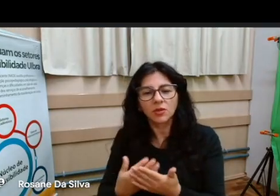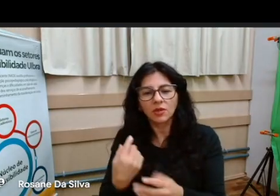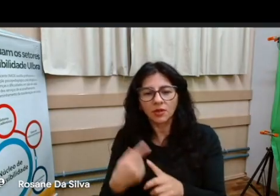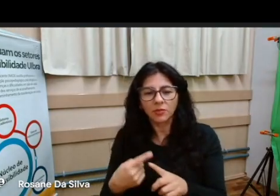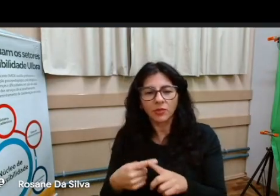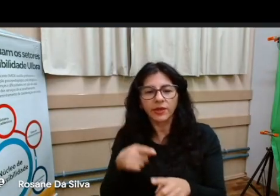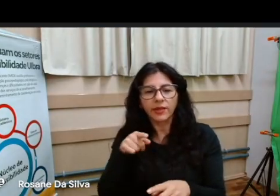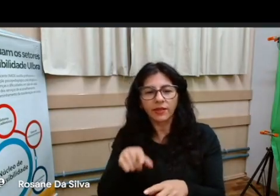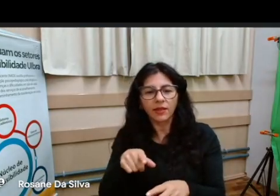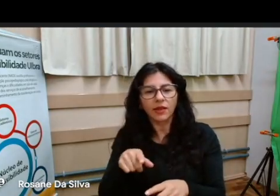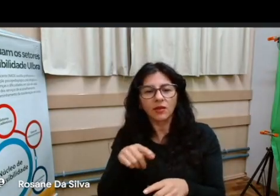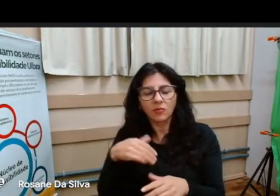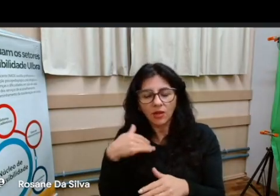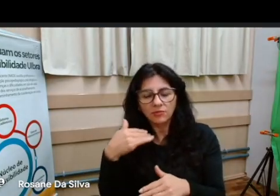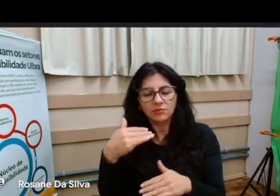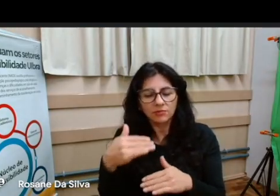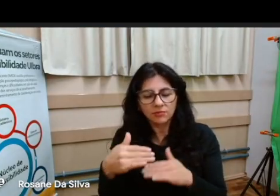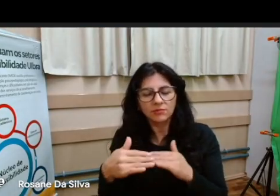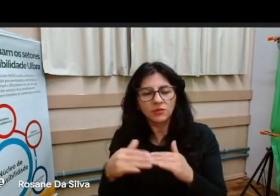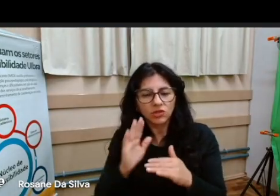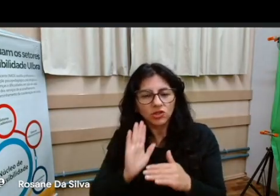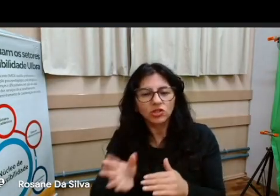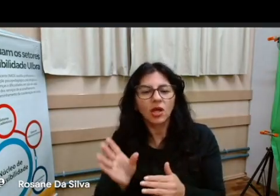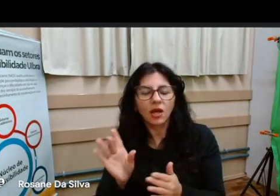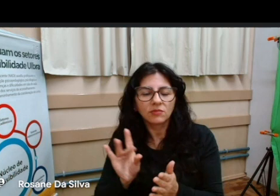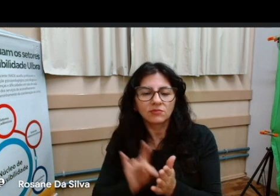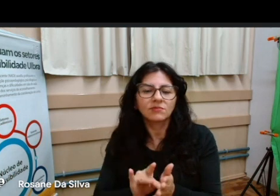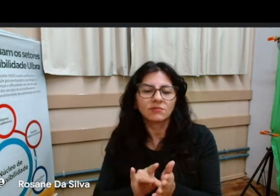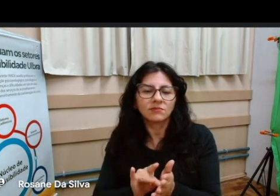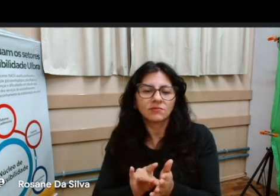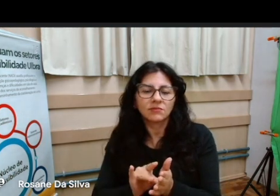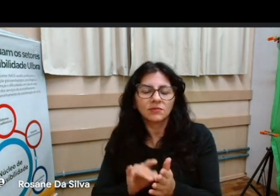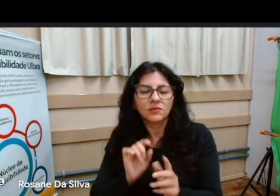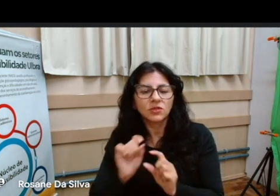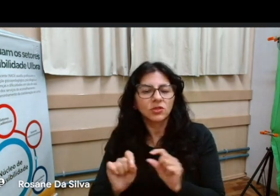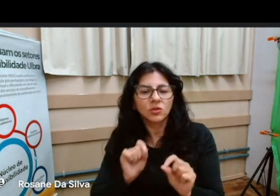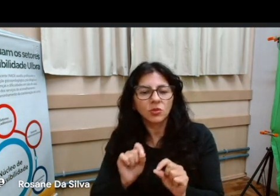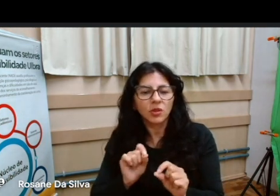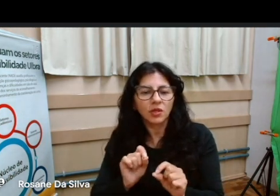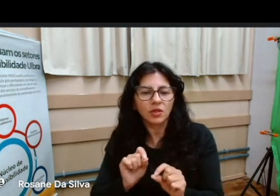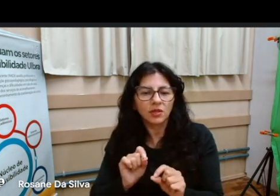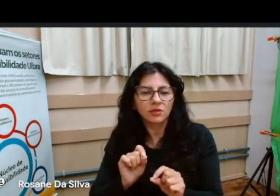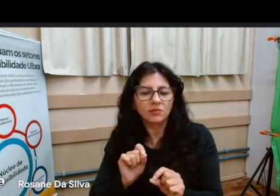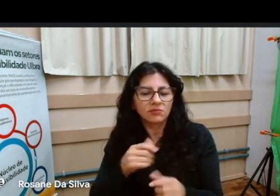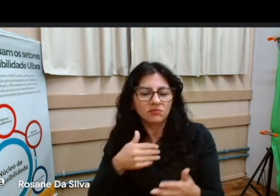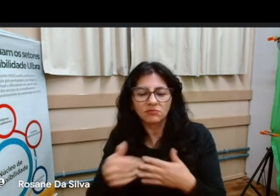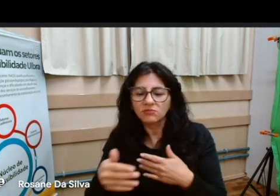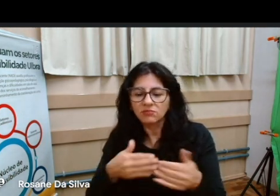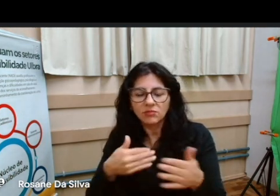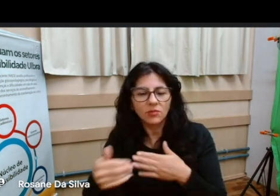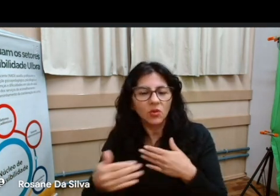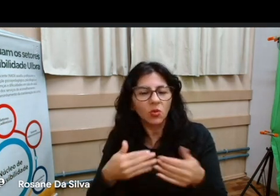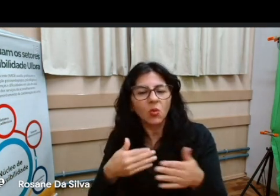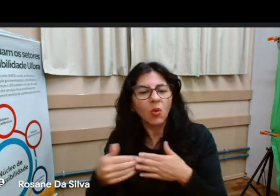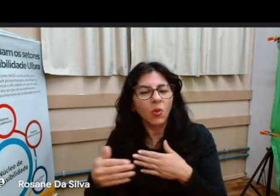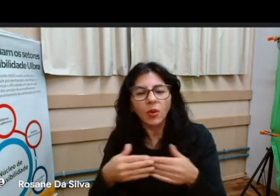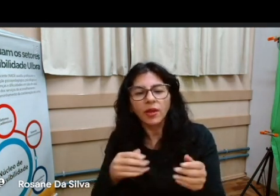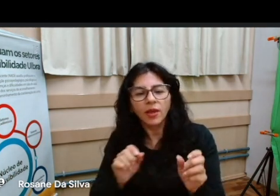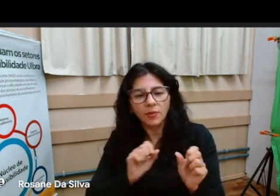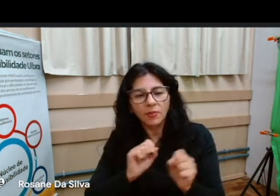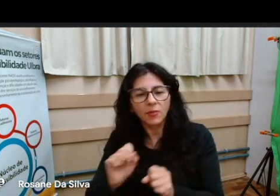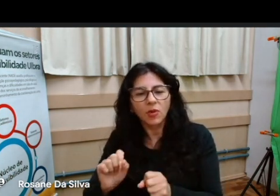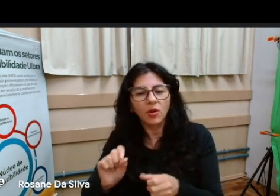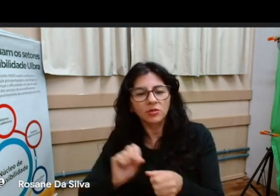escolar porque tem uma construção já estabelecida né de que qualquer um pode fazer